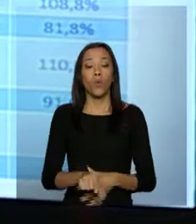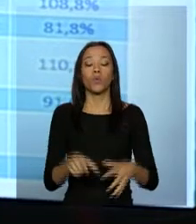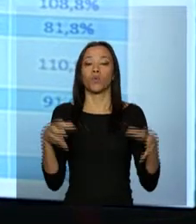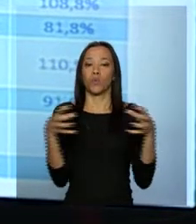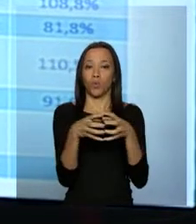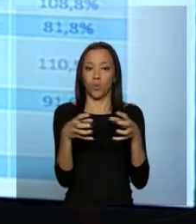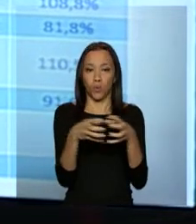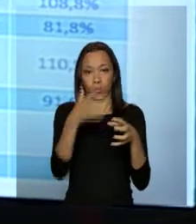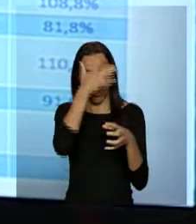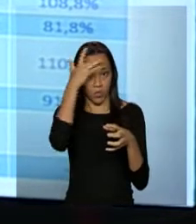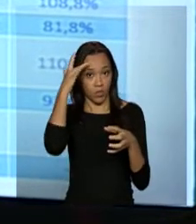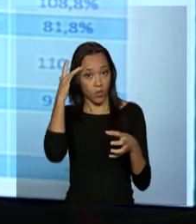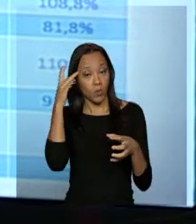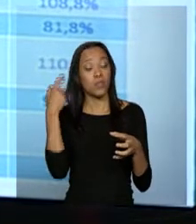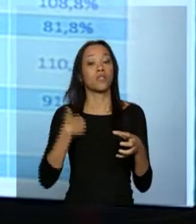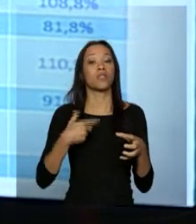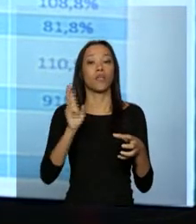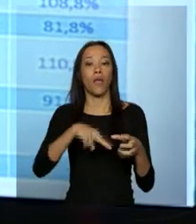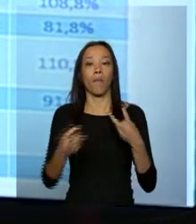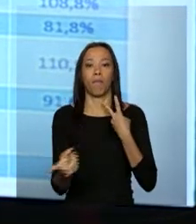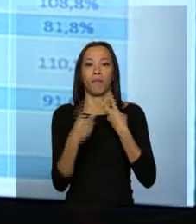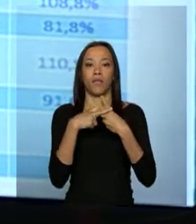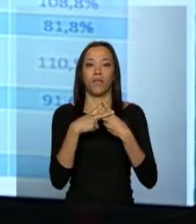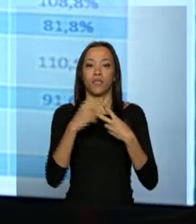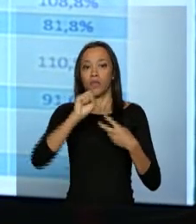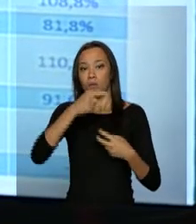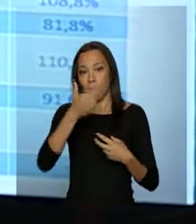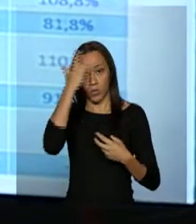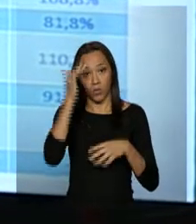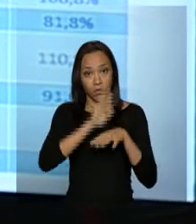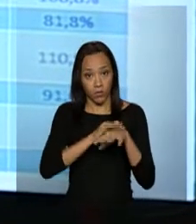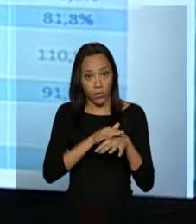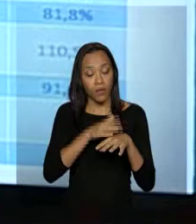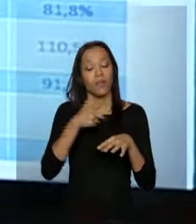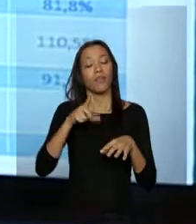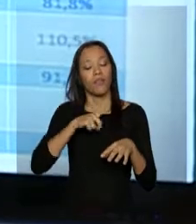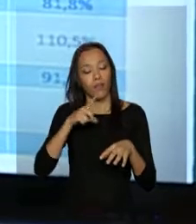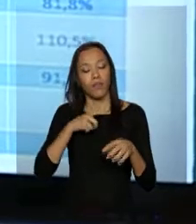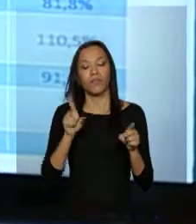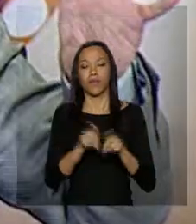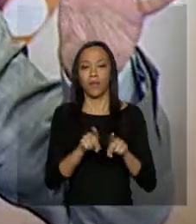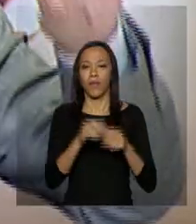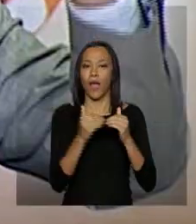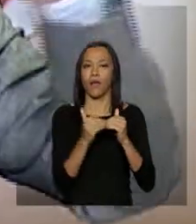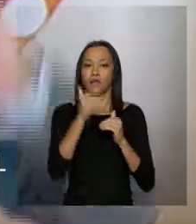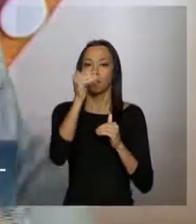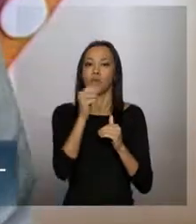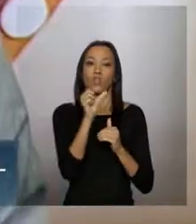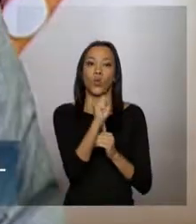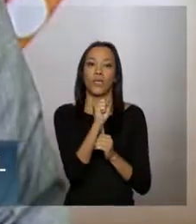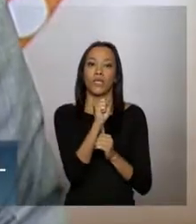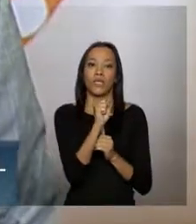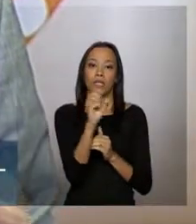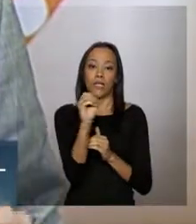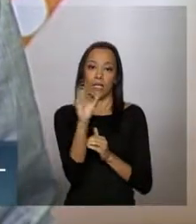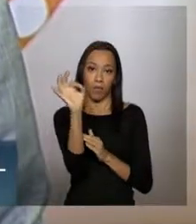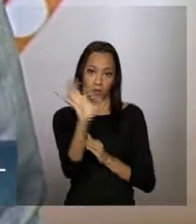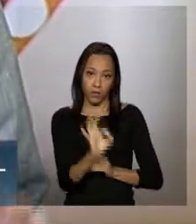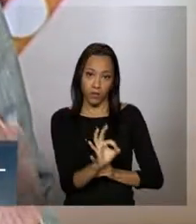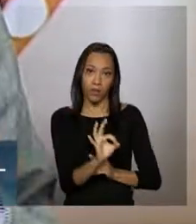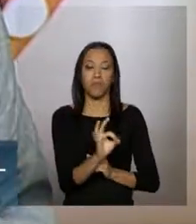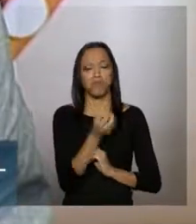e pessoas com comorbidade, que é mais difícil o cálculo, mesmo assim a gente também tem coberturas acima de 80%, só fazer os cálculos são